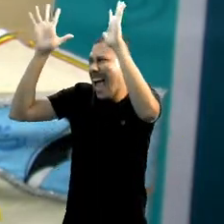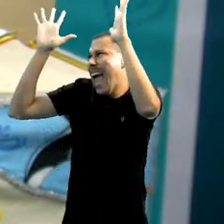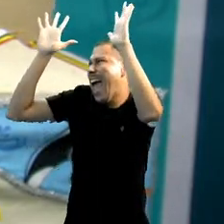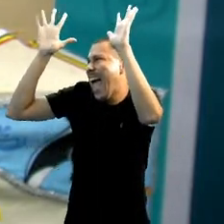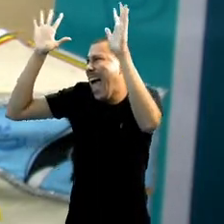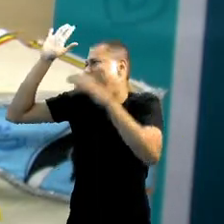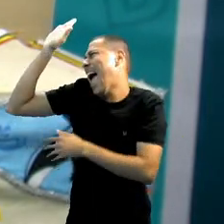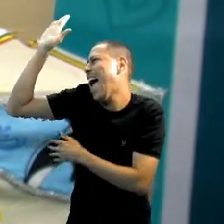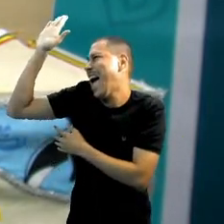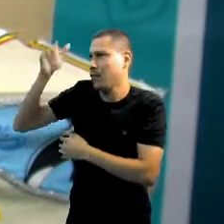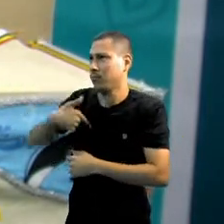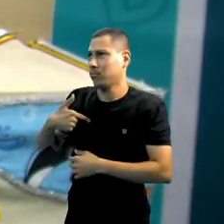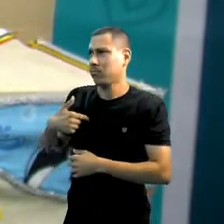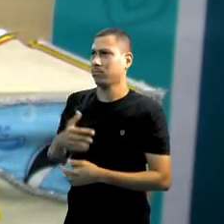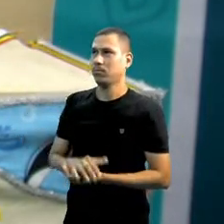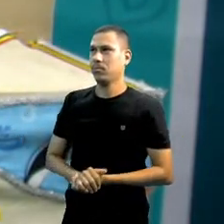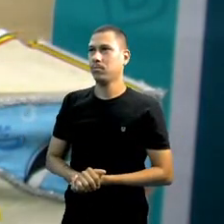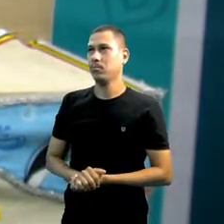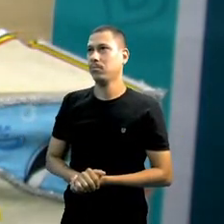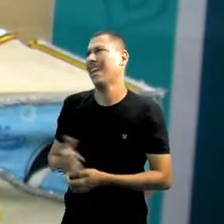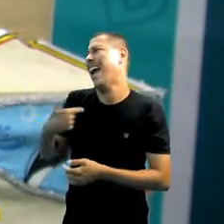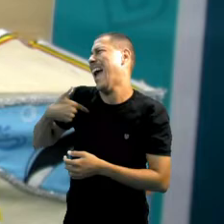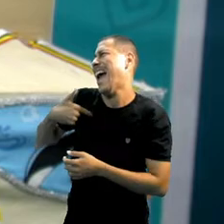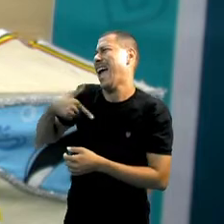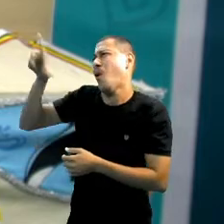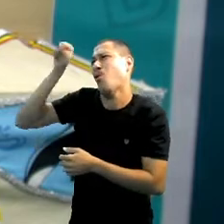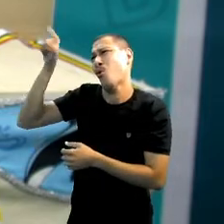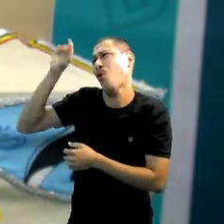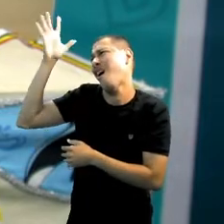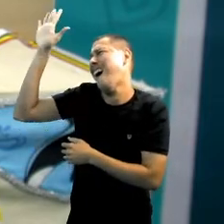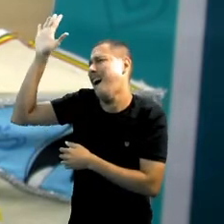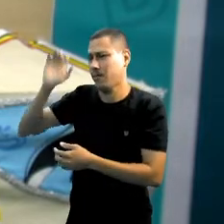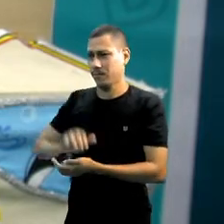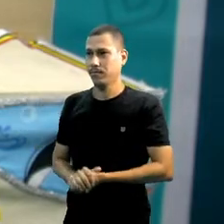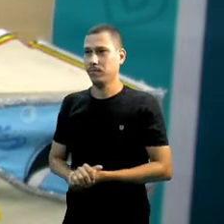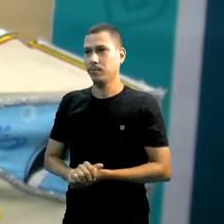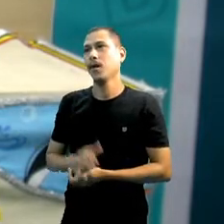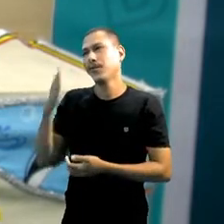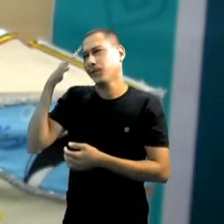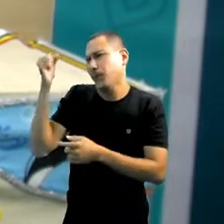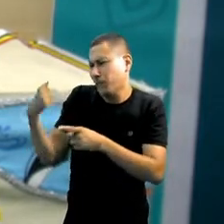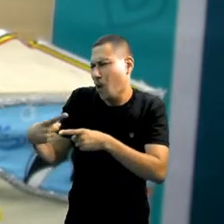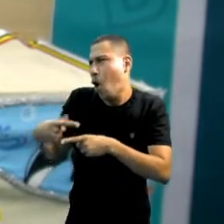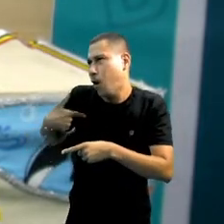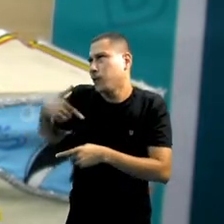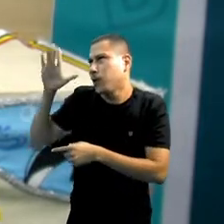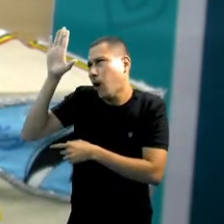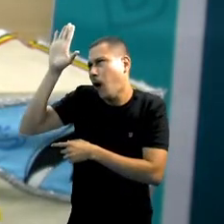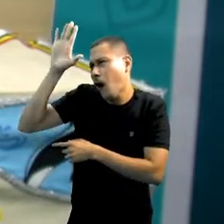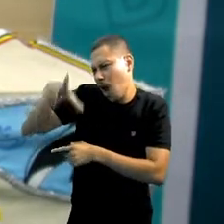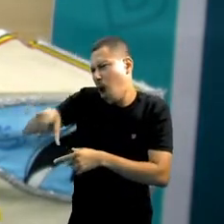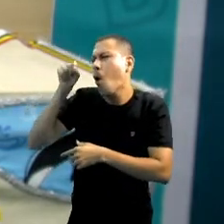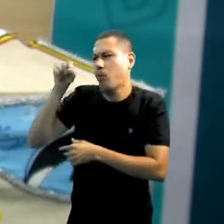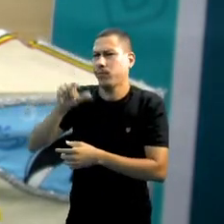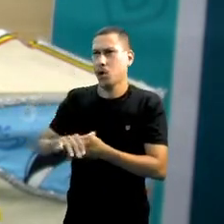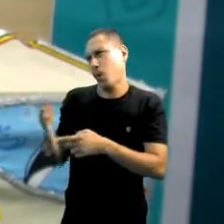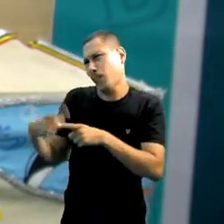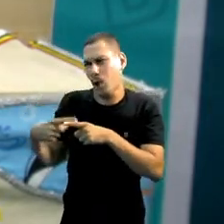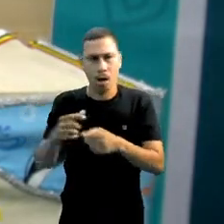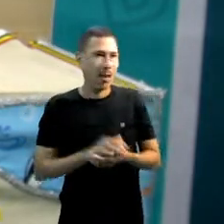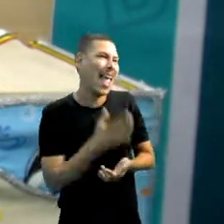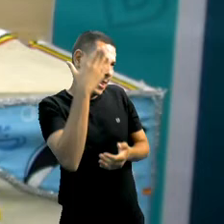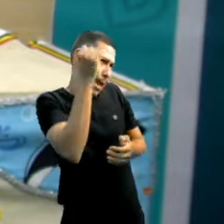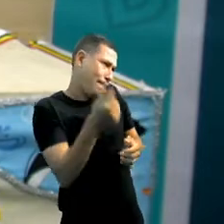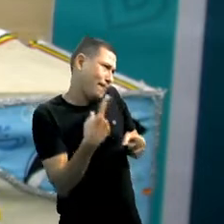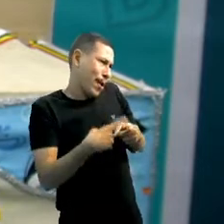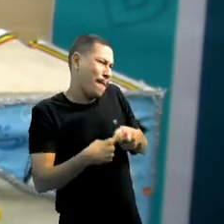Eu, foi aquele alvoroço, leiturinha. Eu vou ser escolhido. Sabe por que eu vou ser escolhido, leiturinha, de aventura? Porque eu